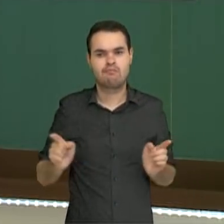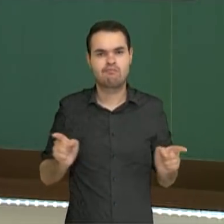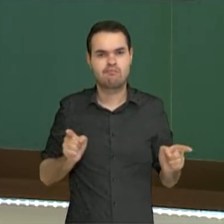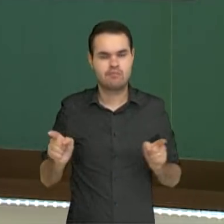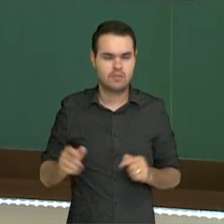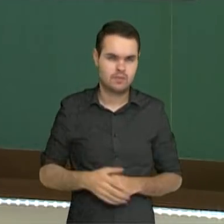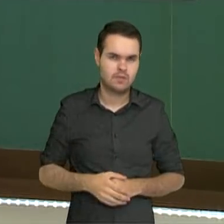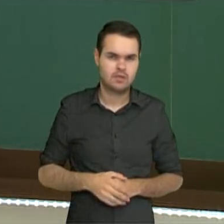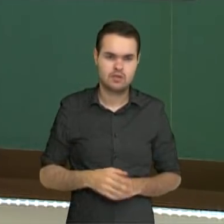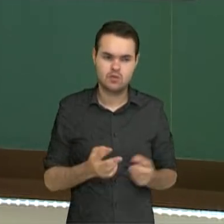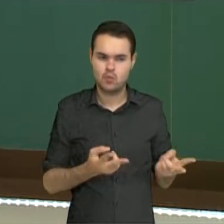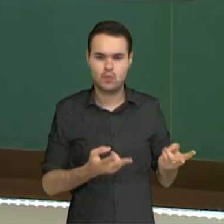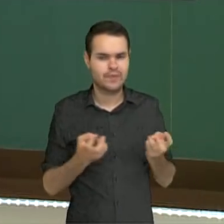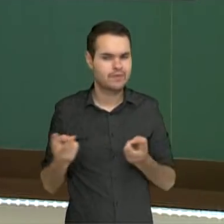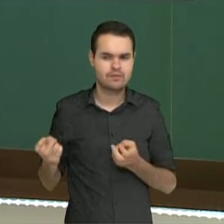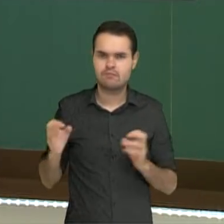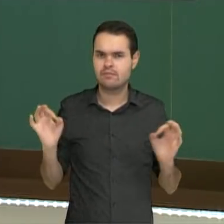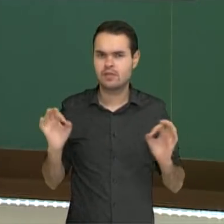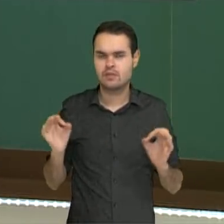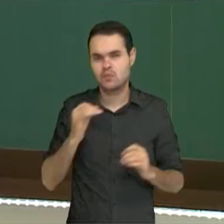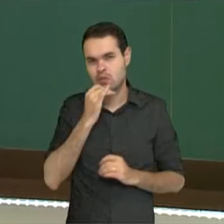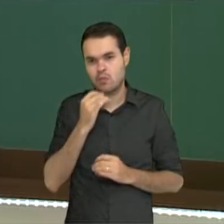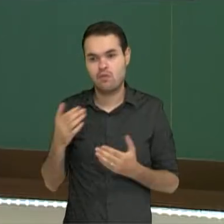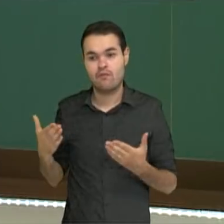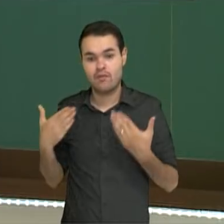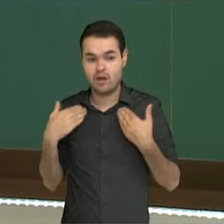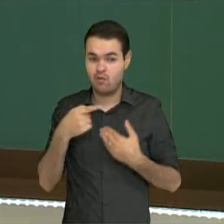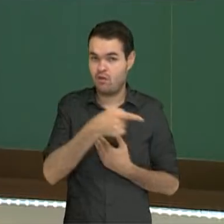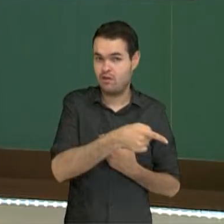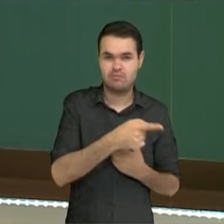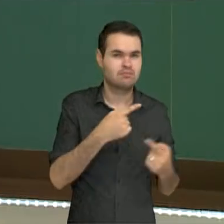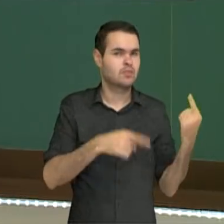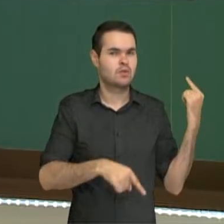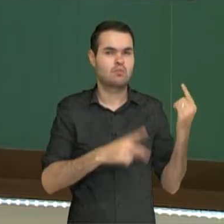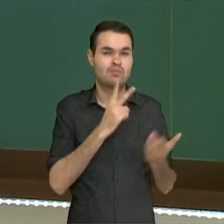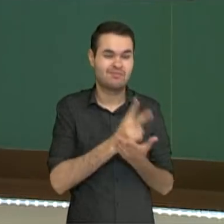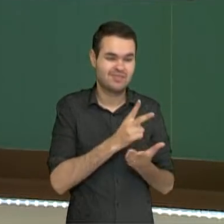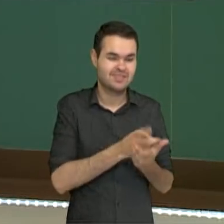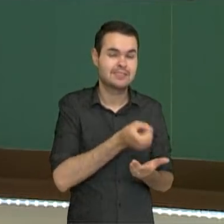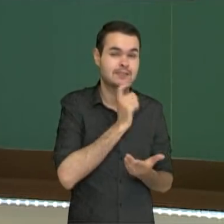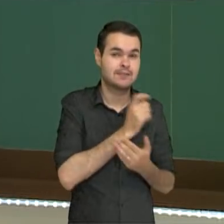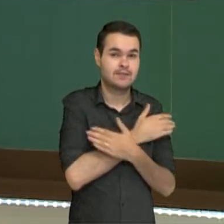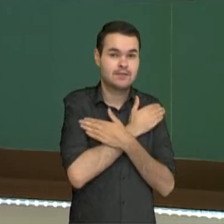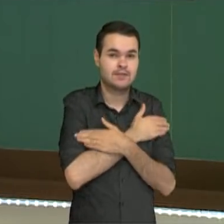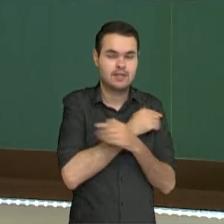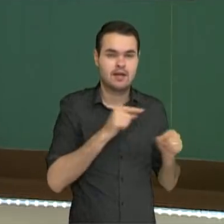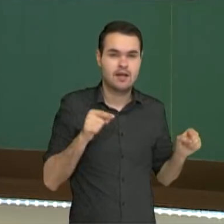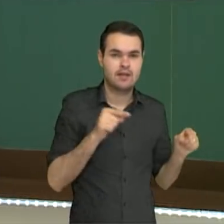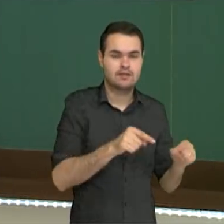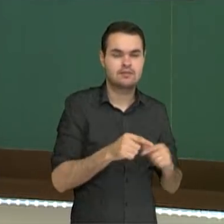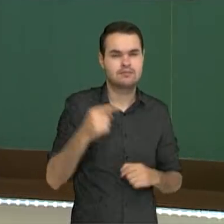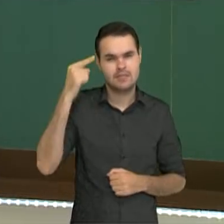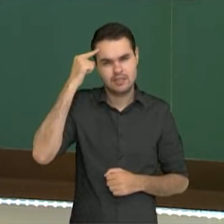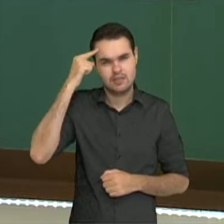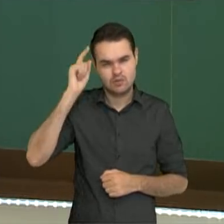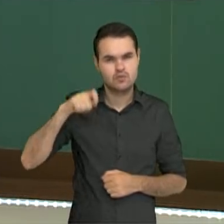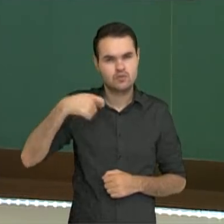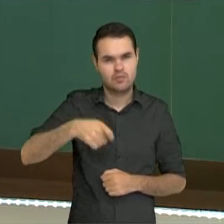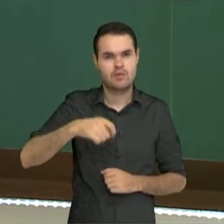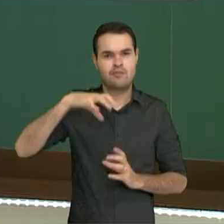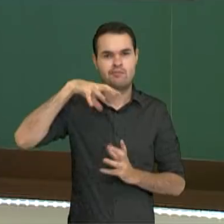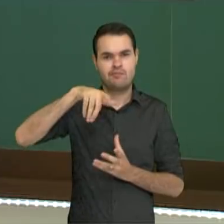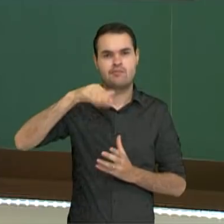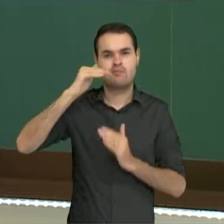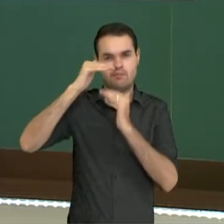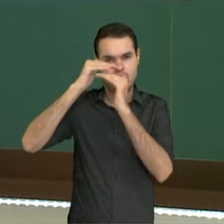então quase não é percebido o verão, por exemplo, porque é um lugar que vai estar sempre gelado ali. Então, pensando na ideia das estações